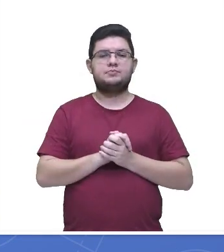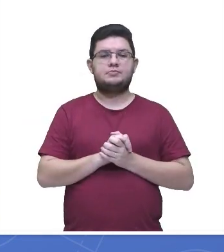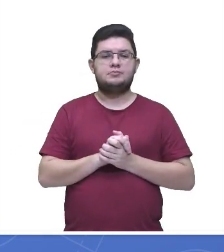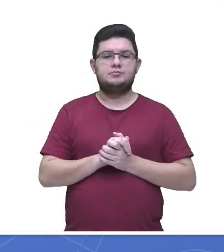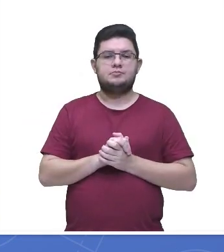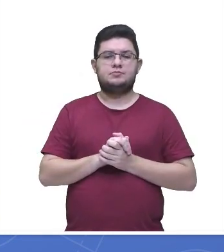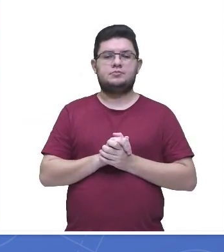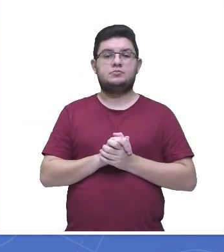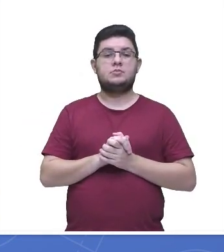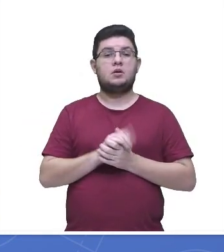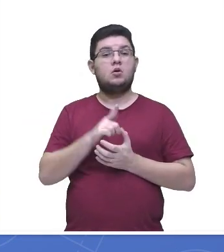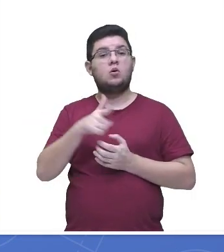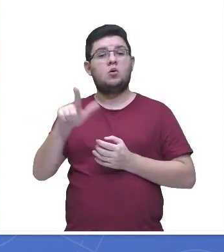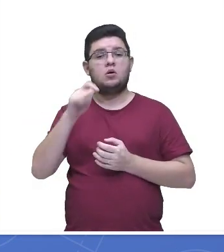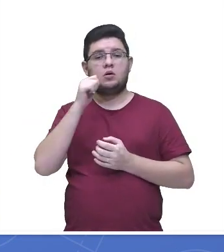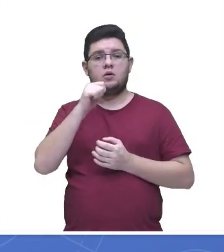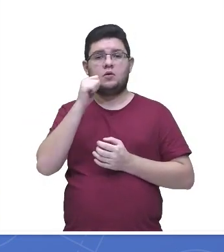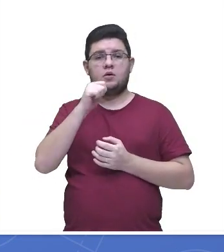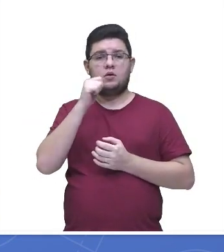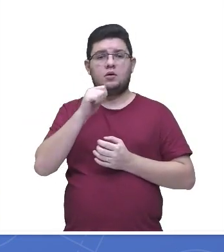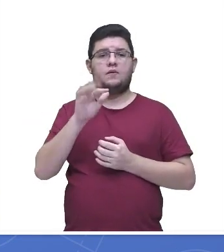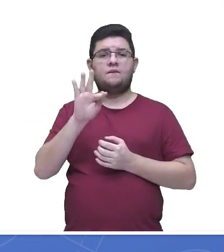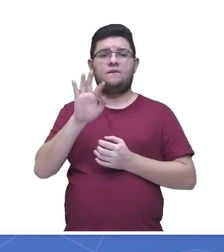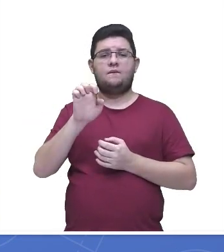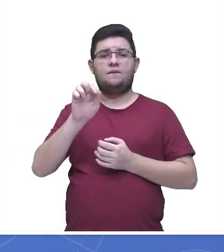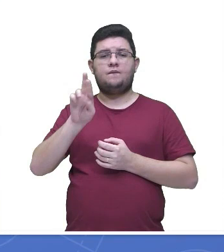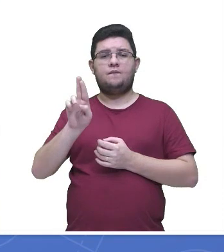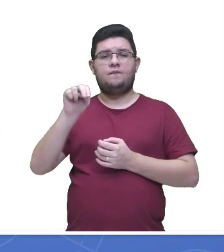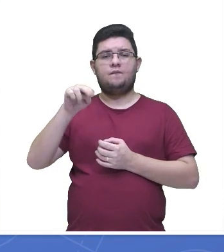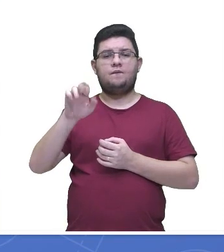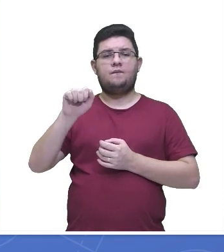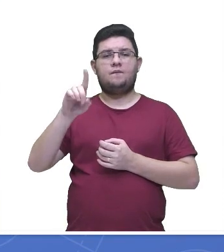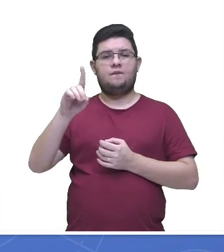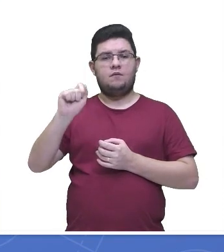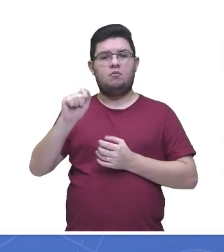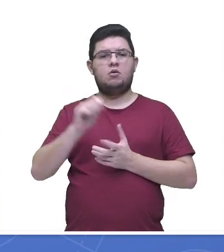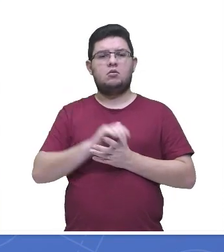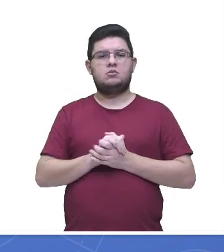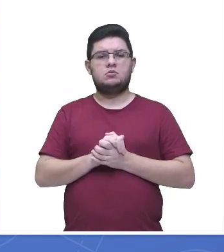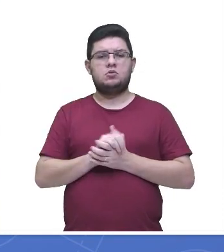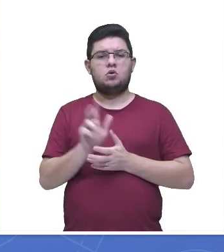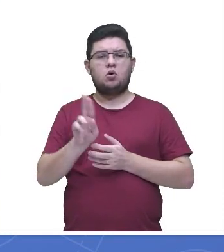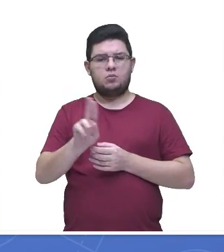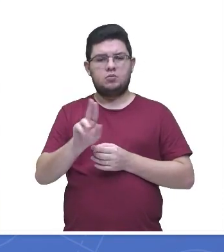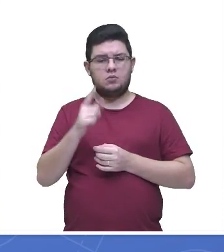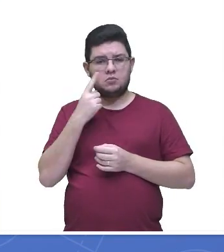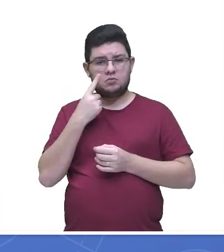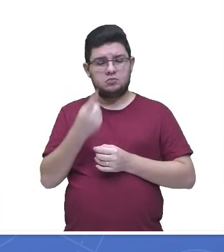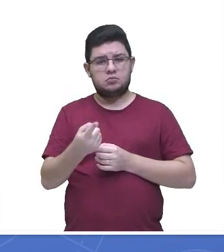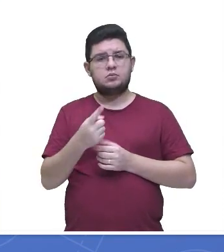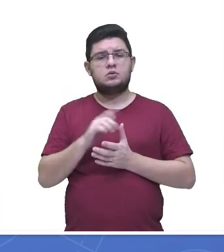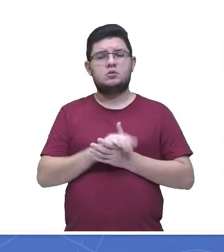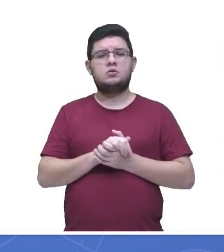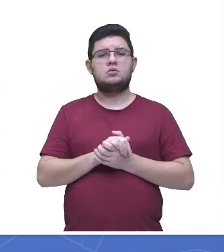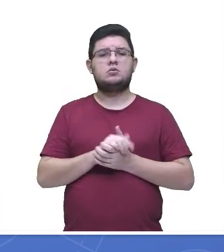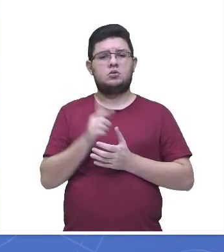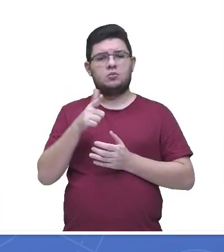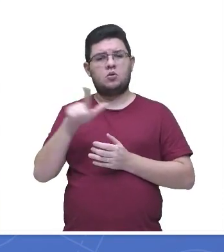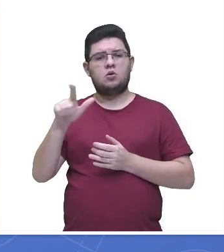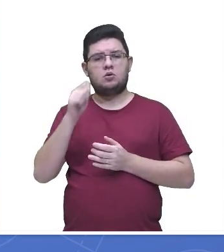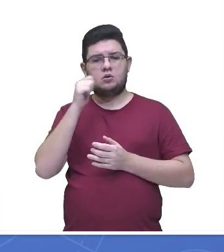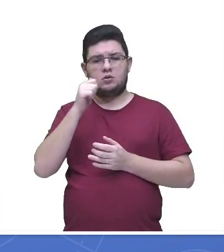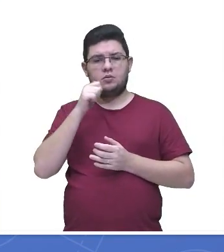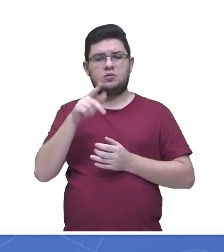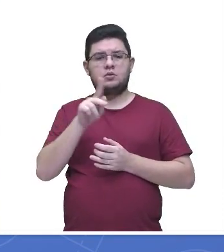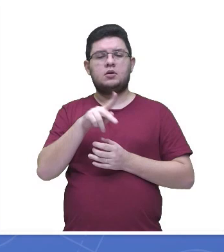A Fernanda, vocês estão vendo os meus comentários? A professora Lúcia está vendo seu comentário, não só eu, mas a professora Gabriela, a